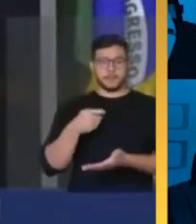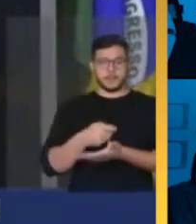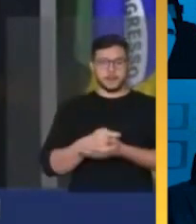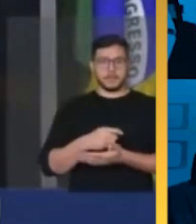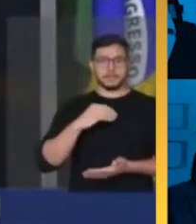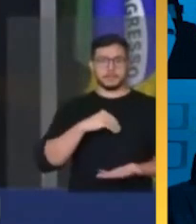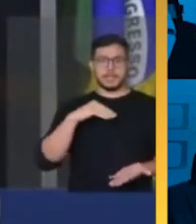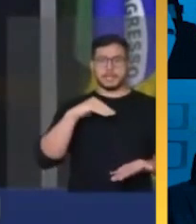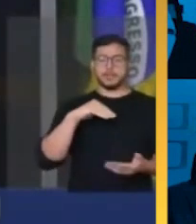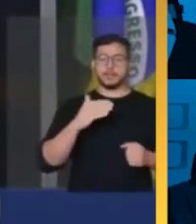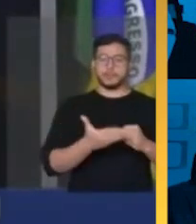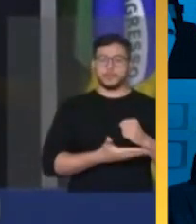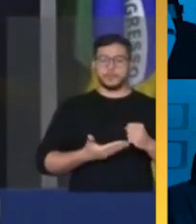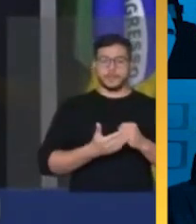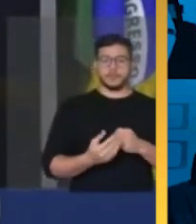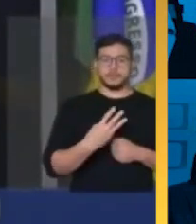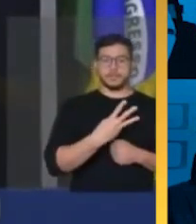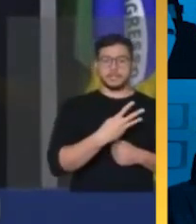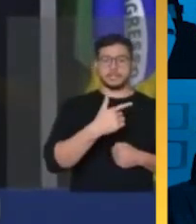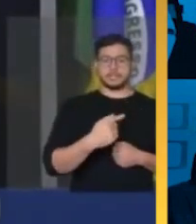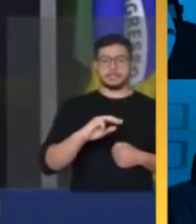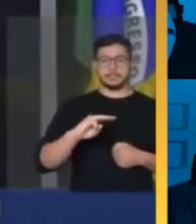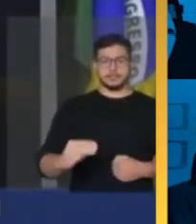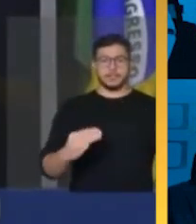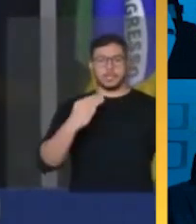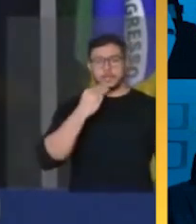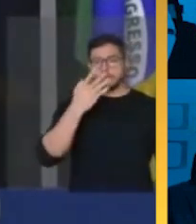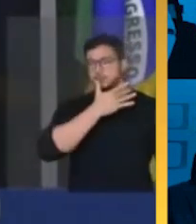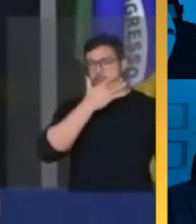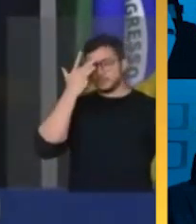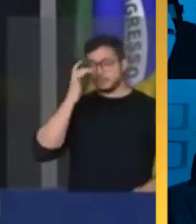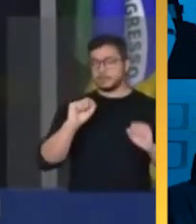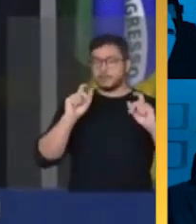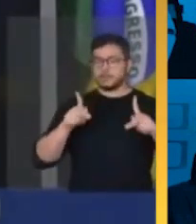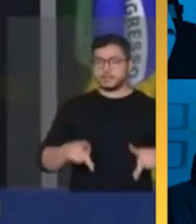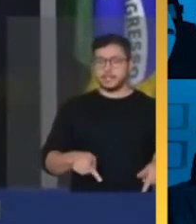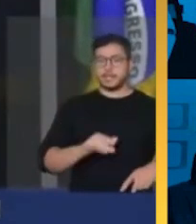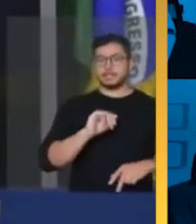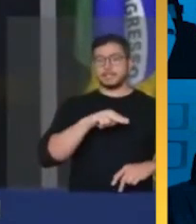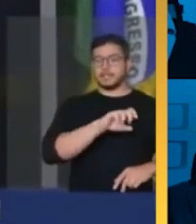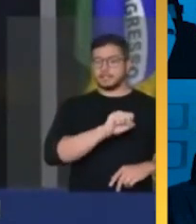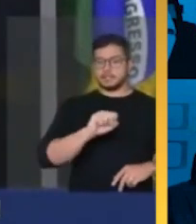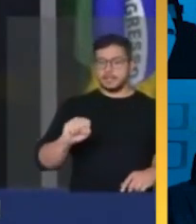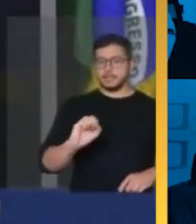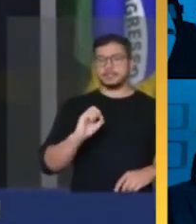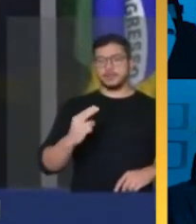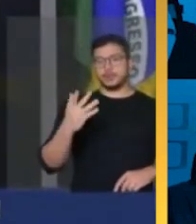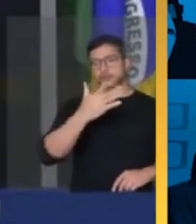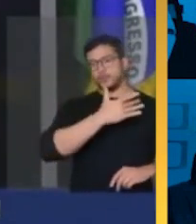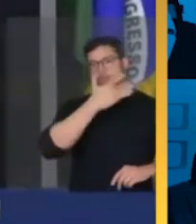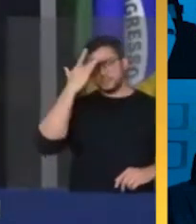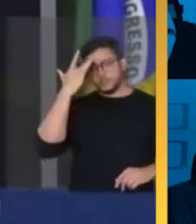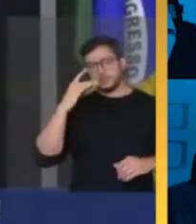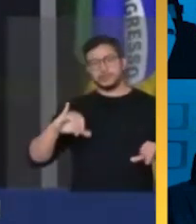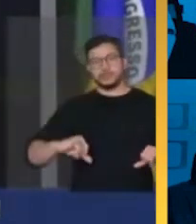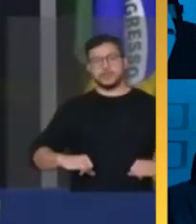salários mínimos para 37 milhões de aposentados do INSS, pessoas que foram